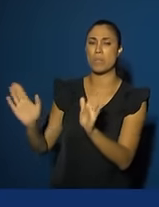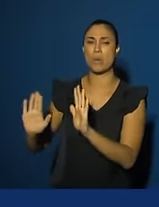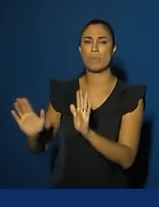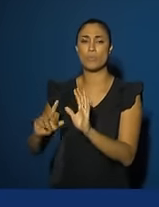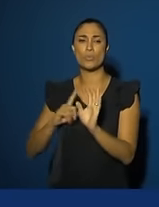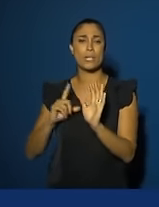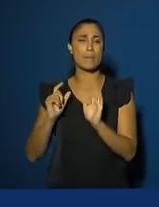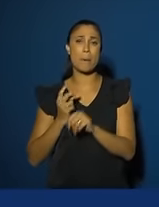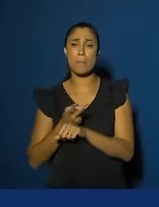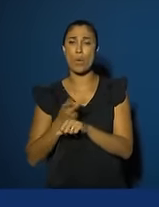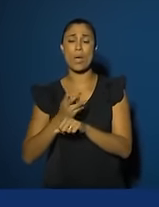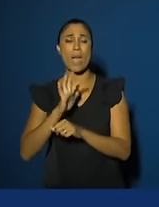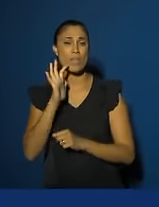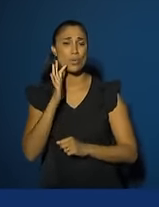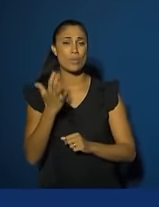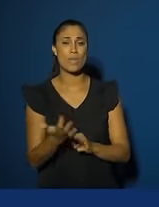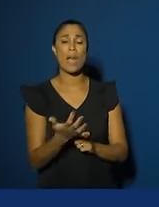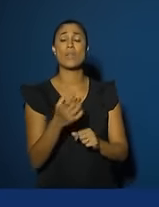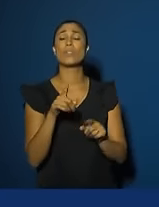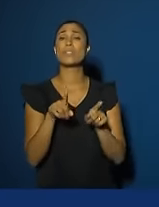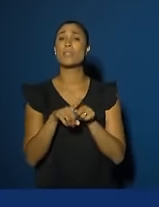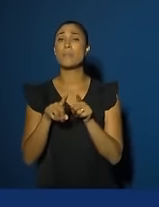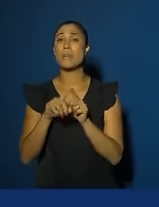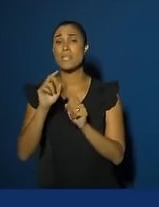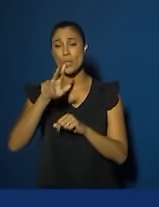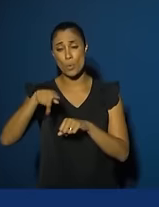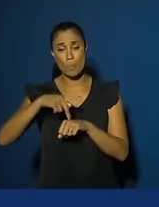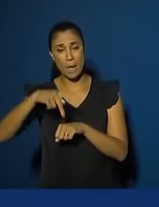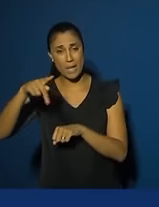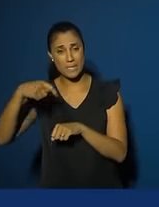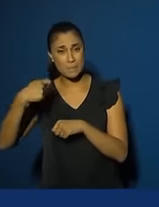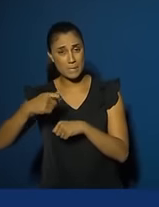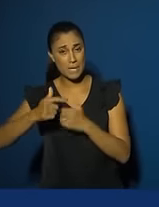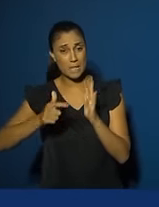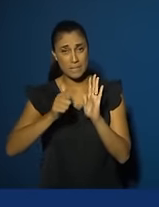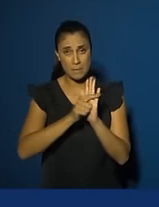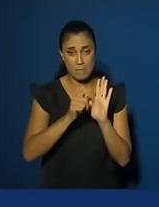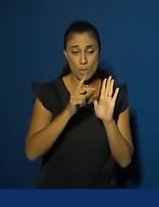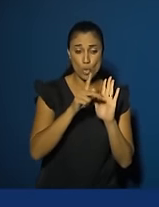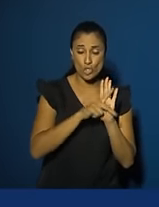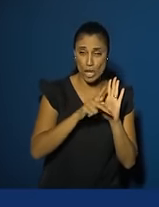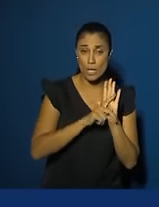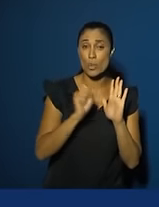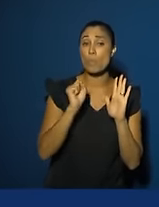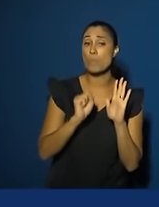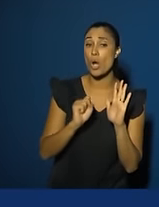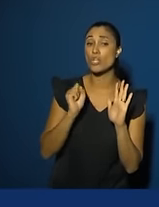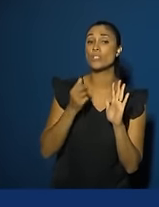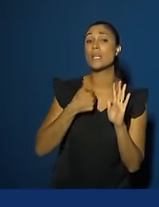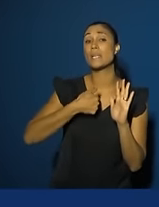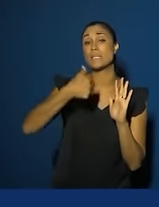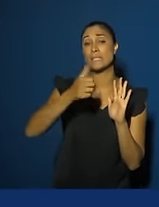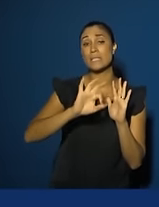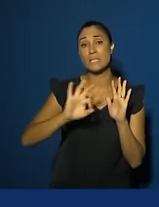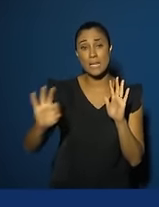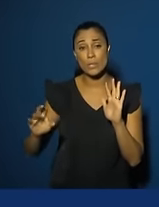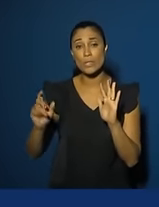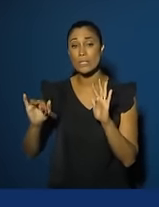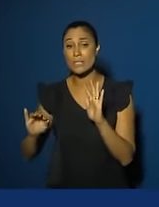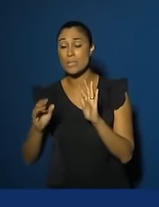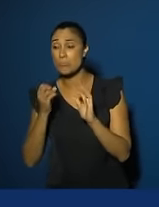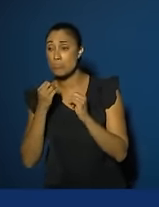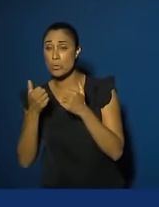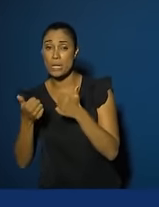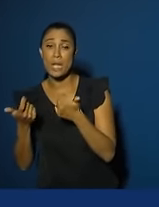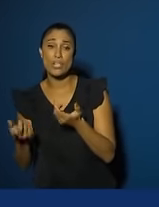dogmatizar o resultado e convencer o país de que esse plano que foi traçado pode funcionar bem se não funcionar